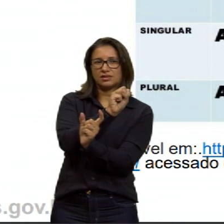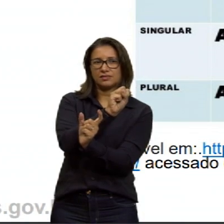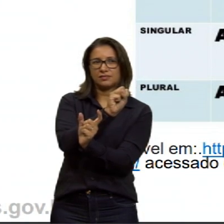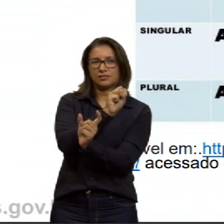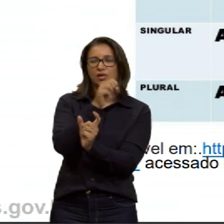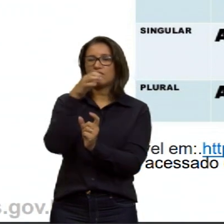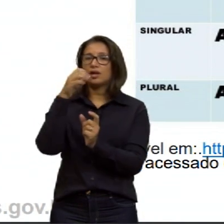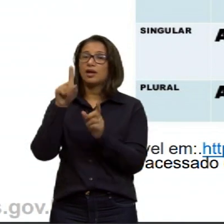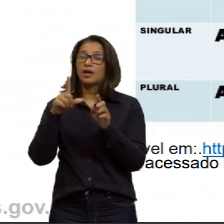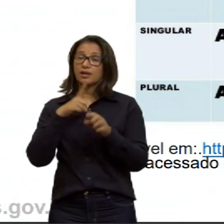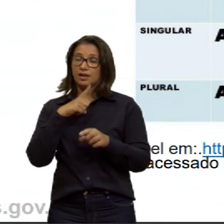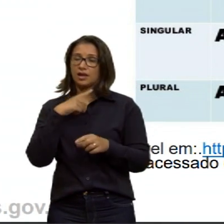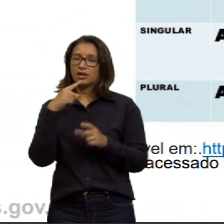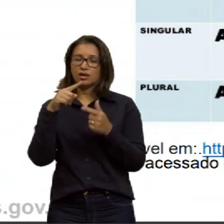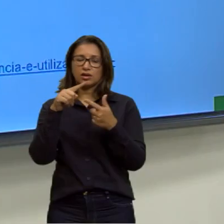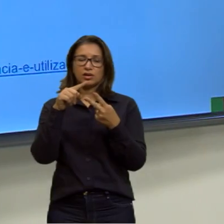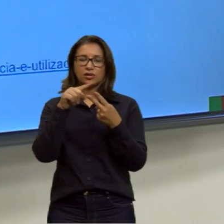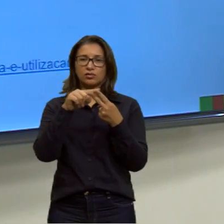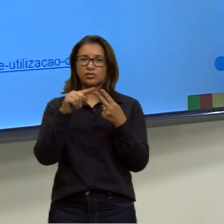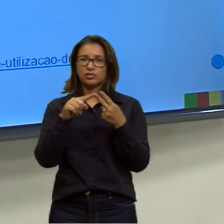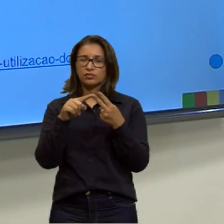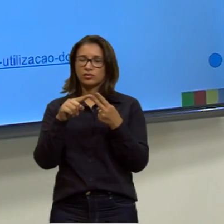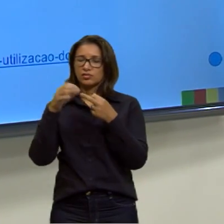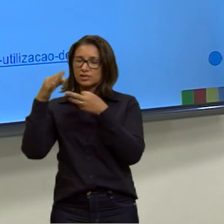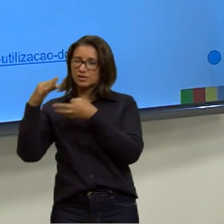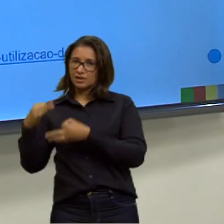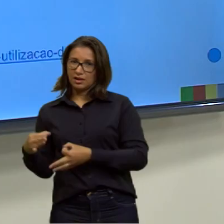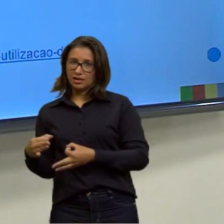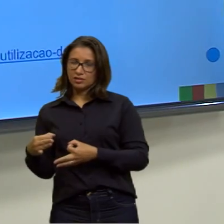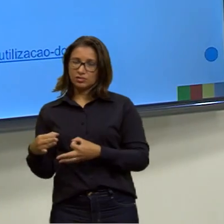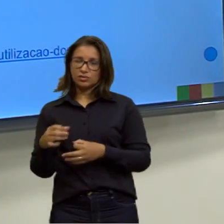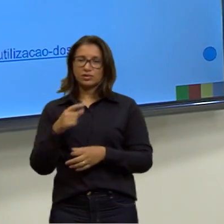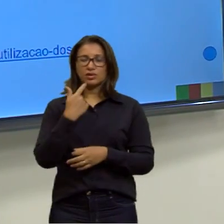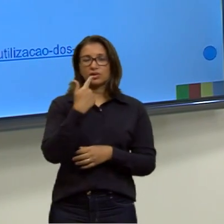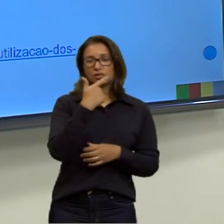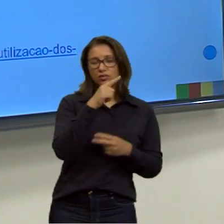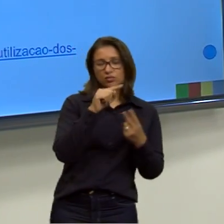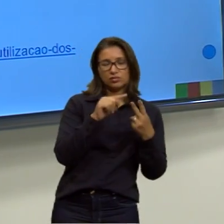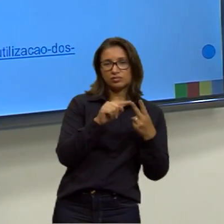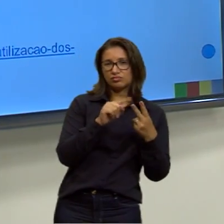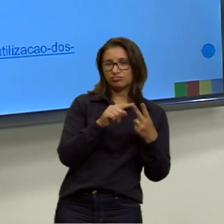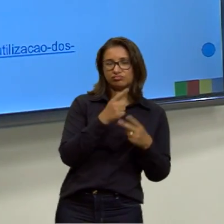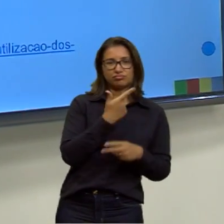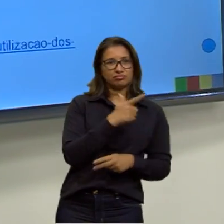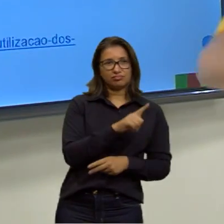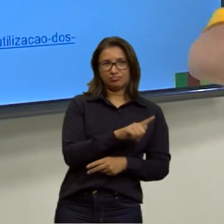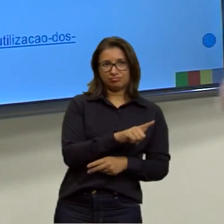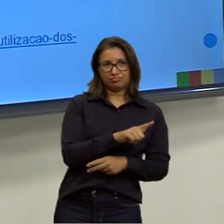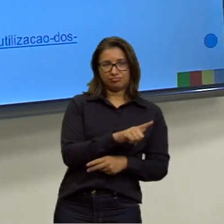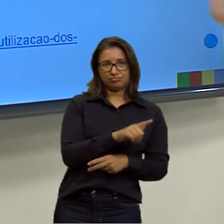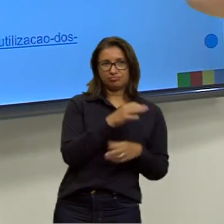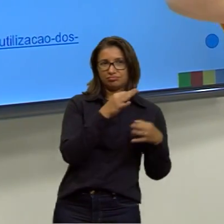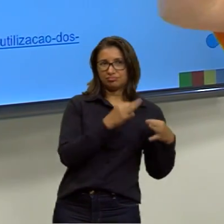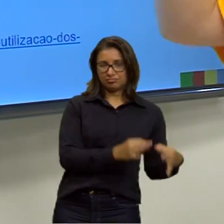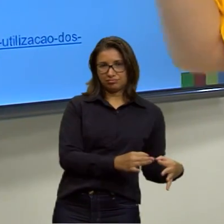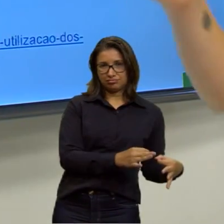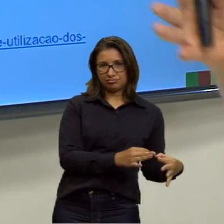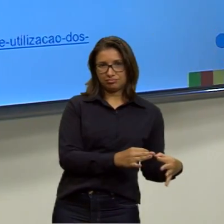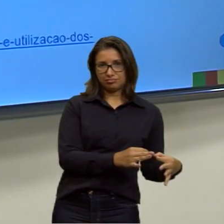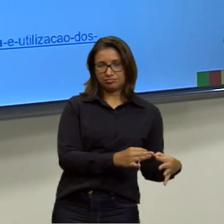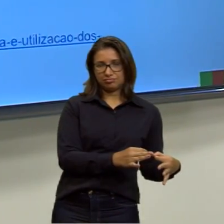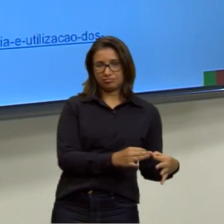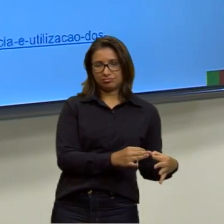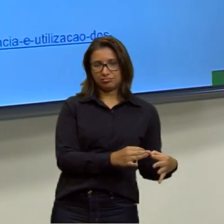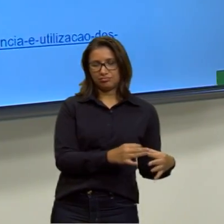os artigos indefinidos pensando no nome artigo definido é aquele que determina alguma coisa artigo indefinido ele